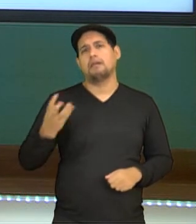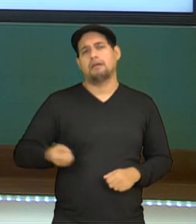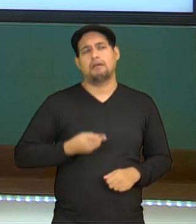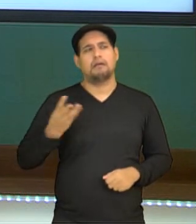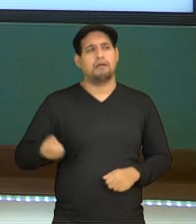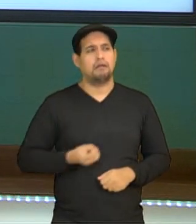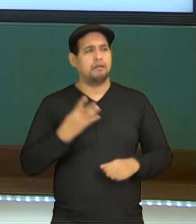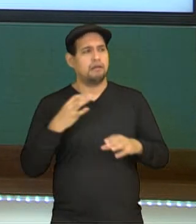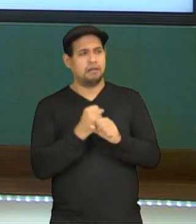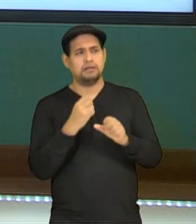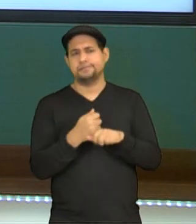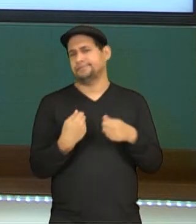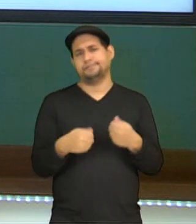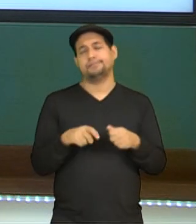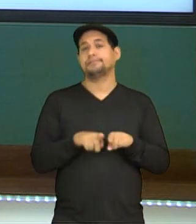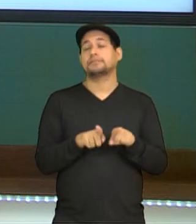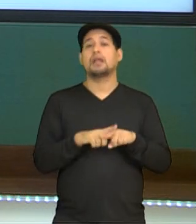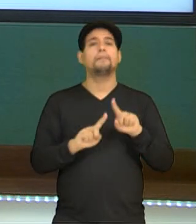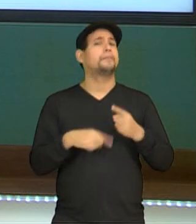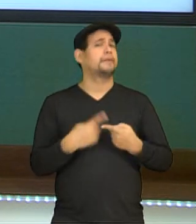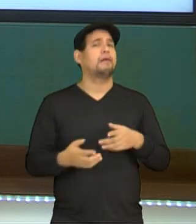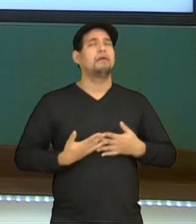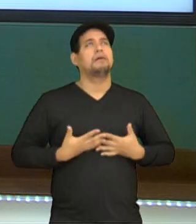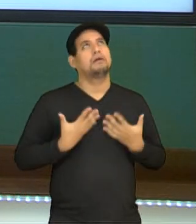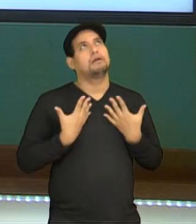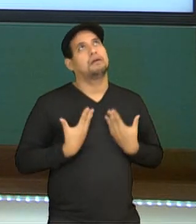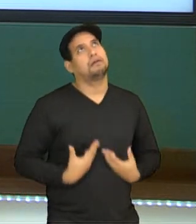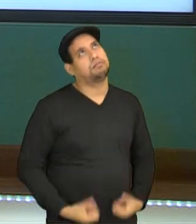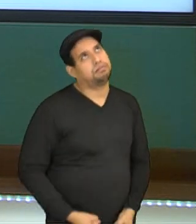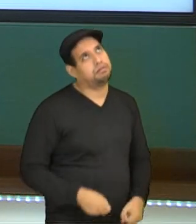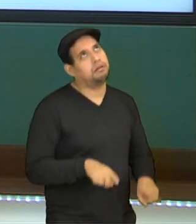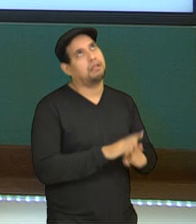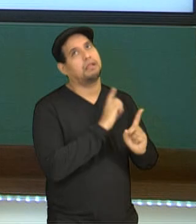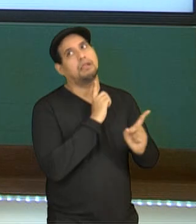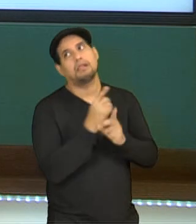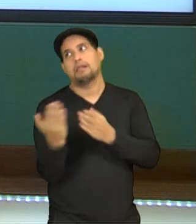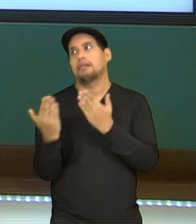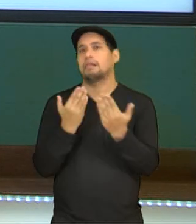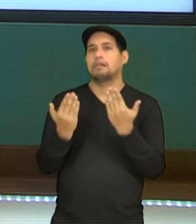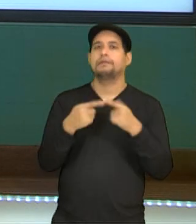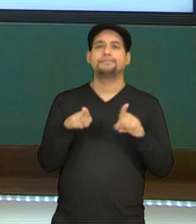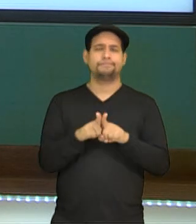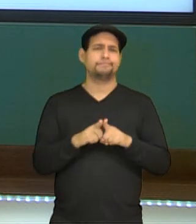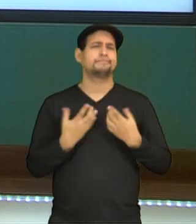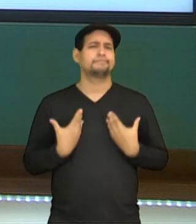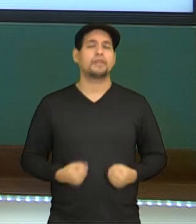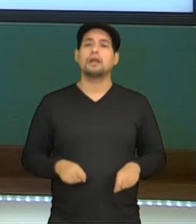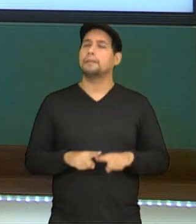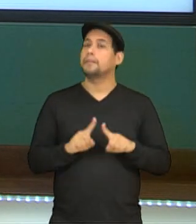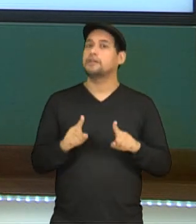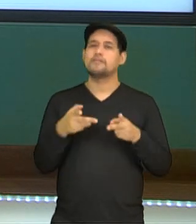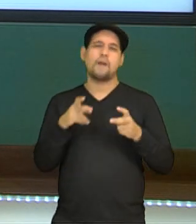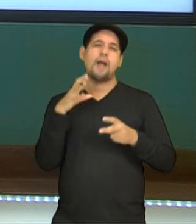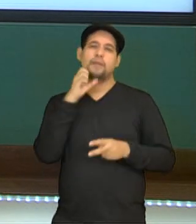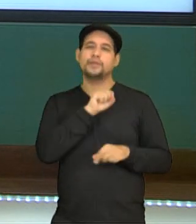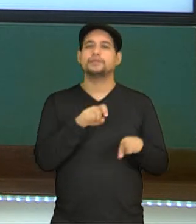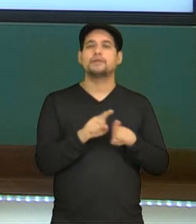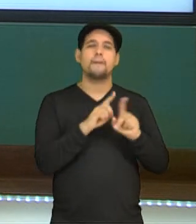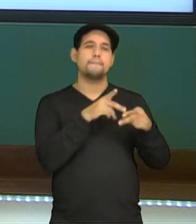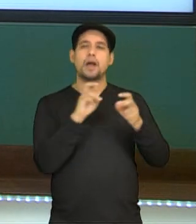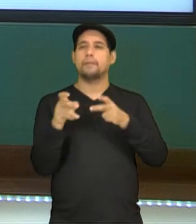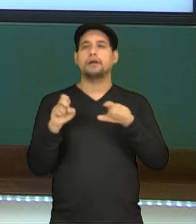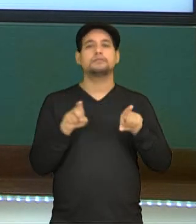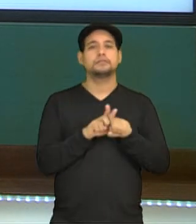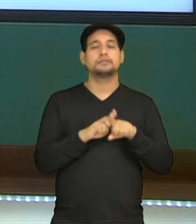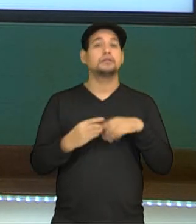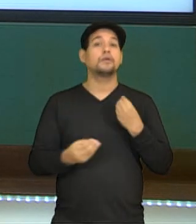várias lá multiplicações, né? Que às vezes cansa, né? Ai, até encontrar, comparar um com o outro, né? Então a gente consegue mais ou menos